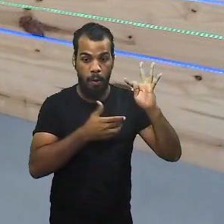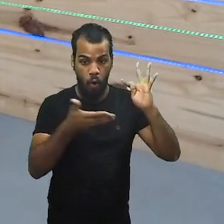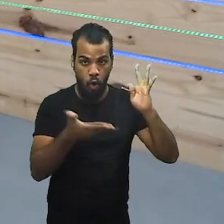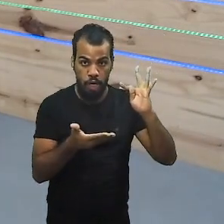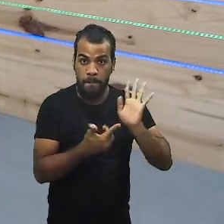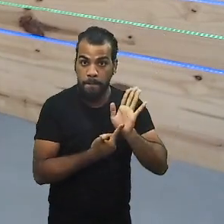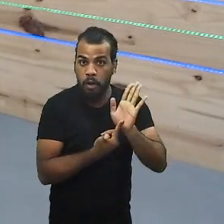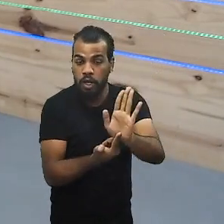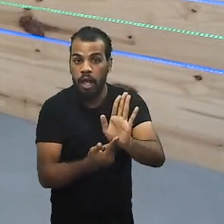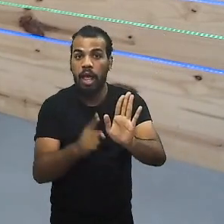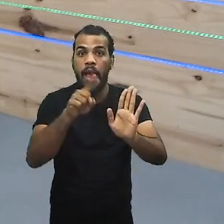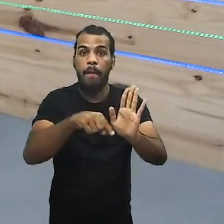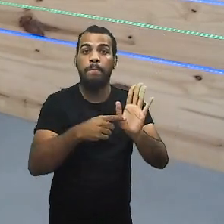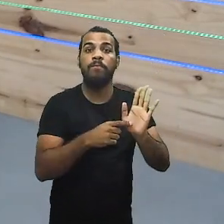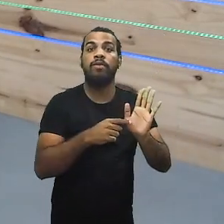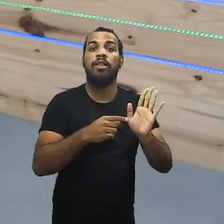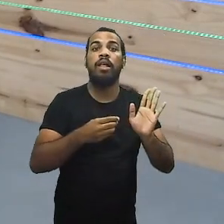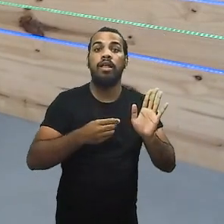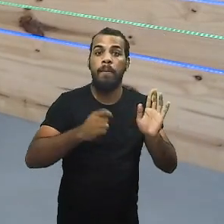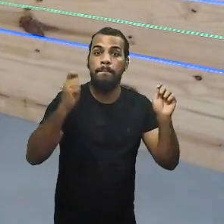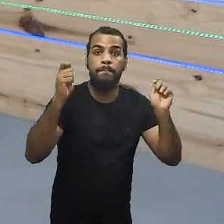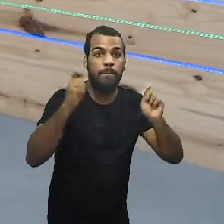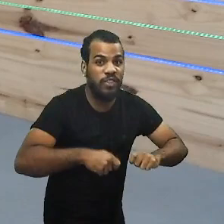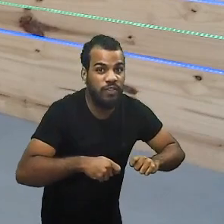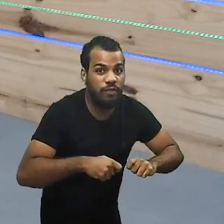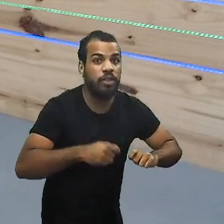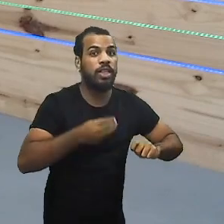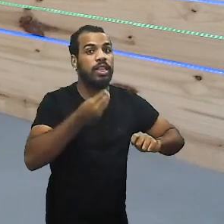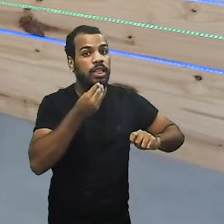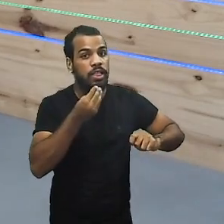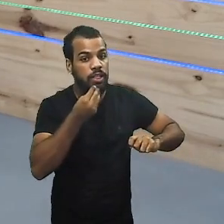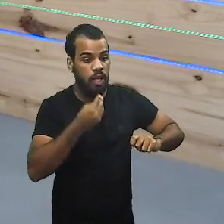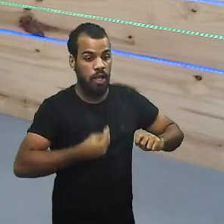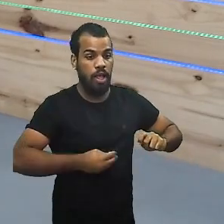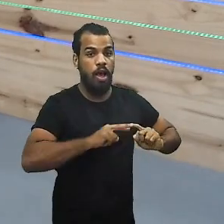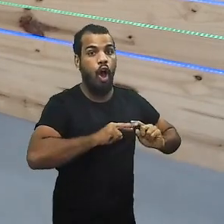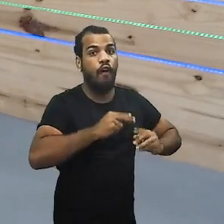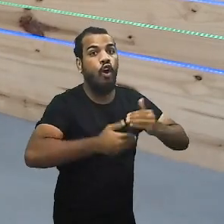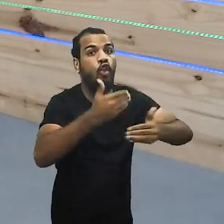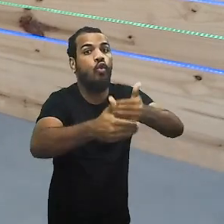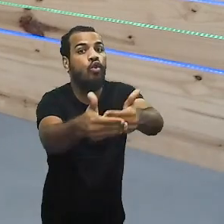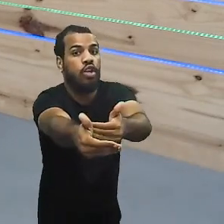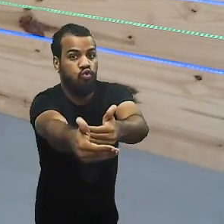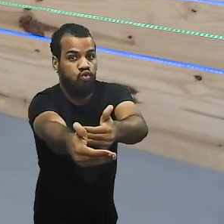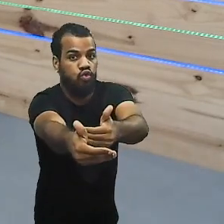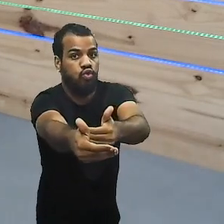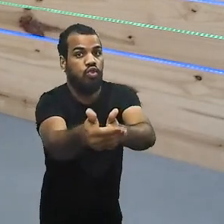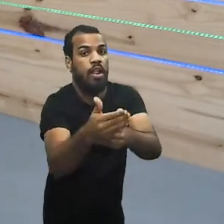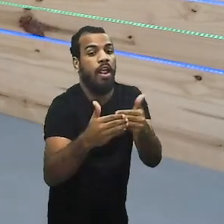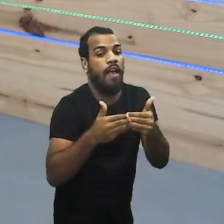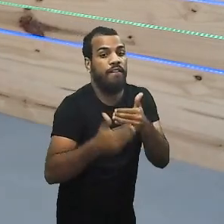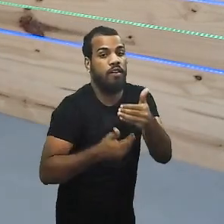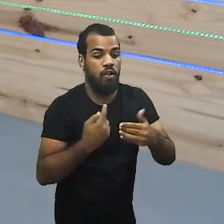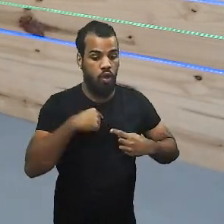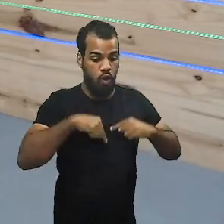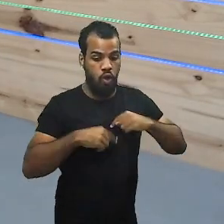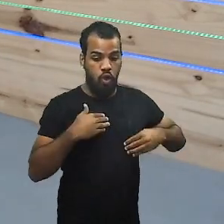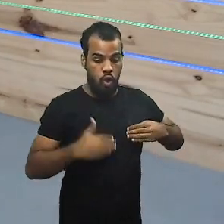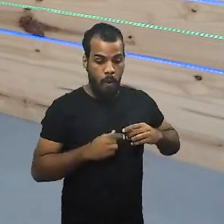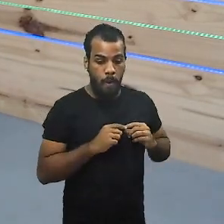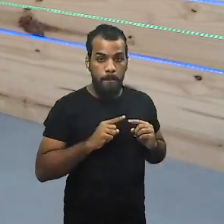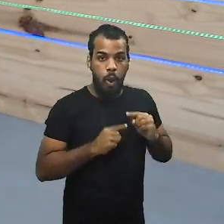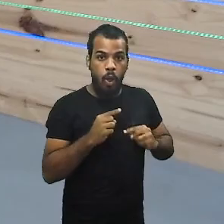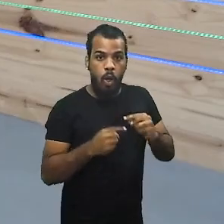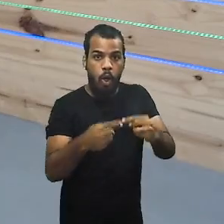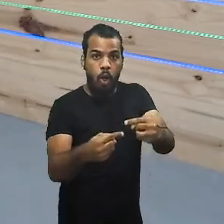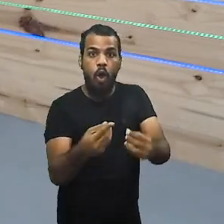são teorias que mostram como possivelmente esse ser vivo, ele evoluiu, tá? Como metabolicamente ele evoluiu,